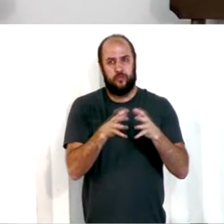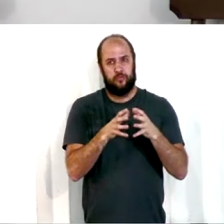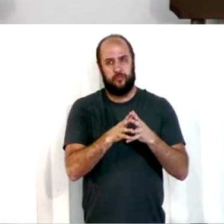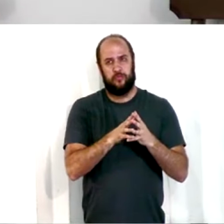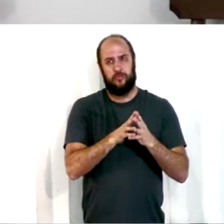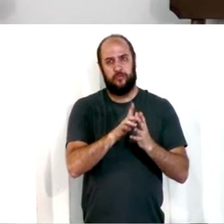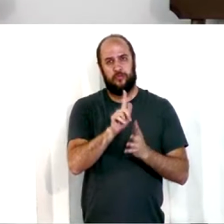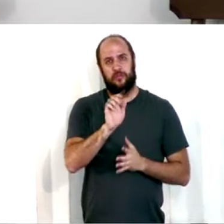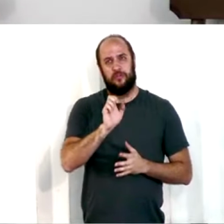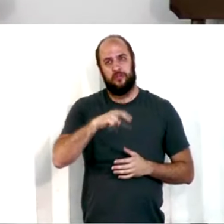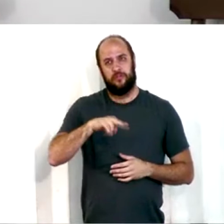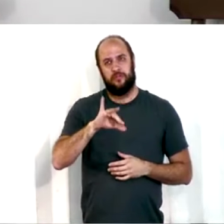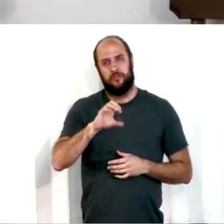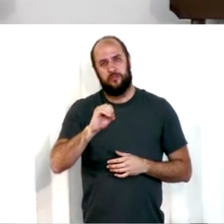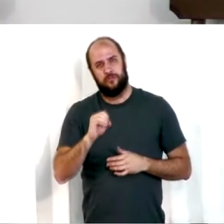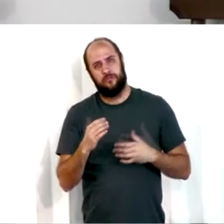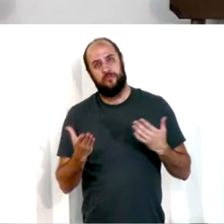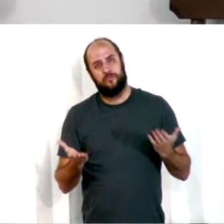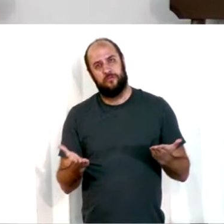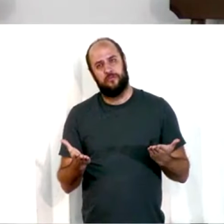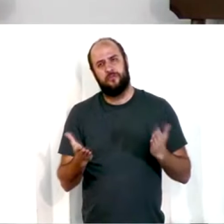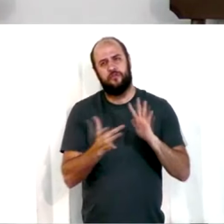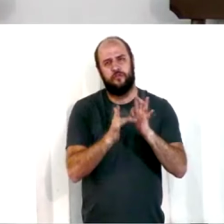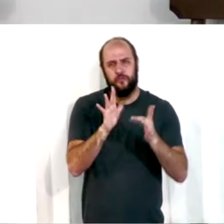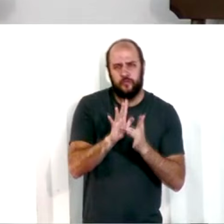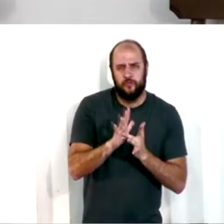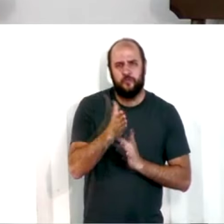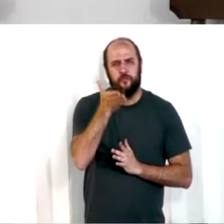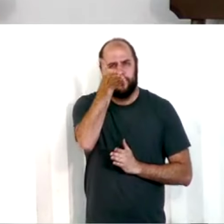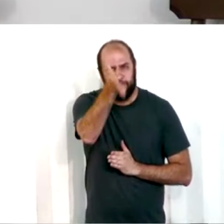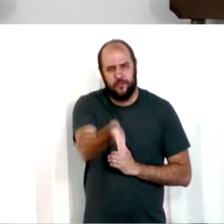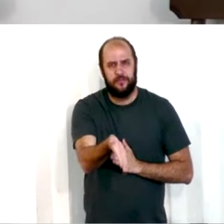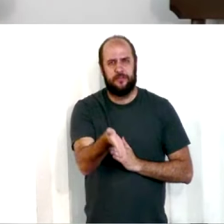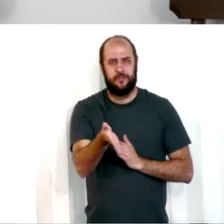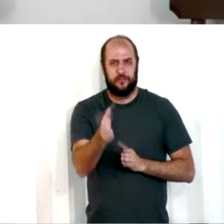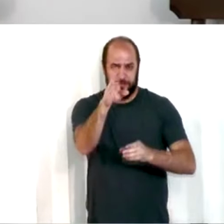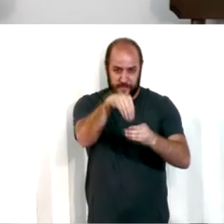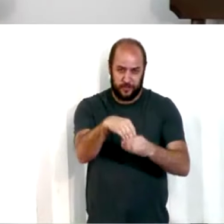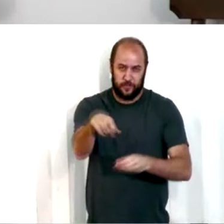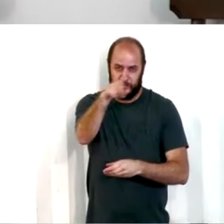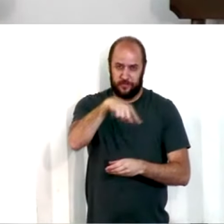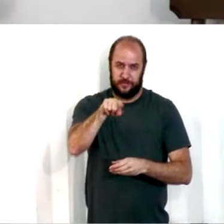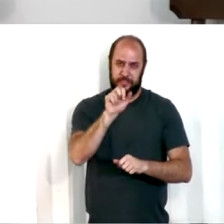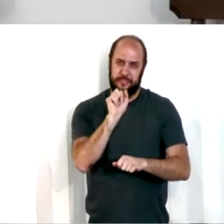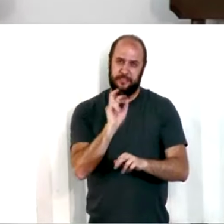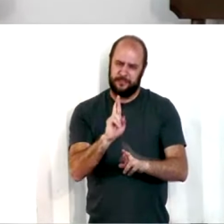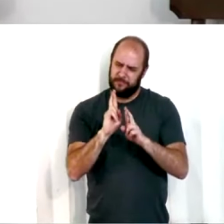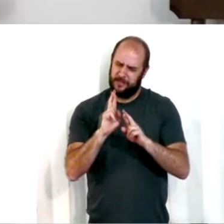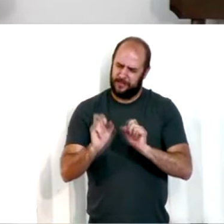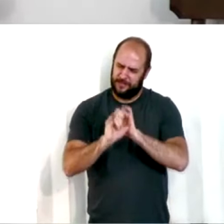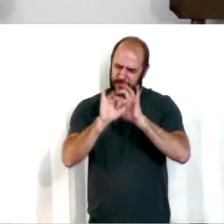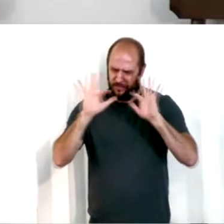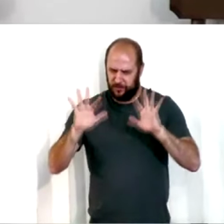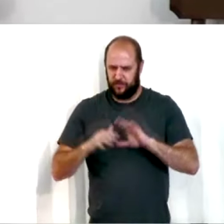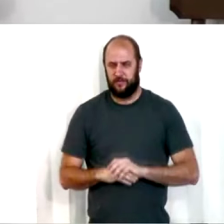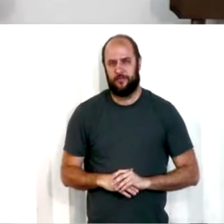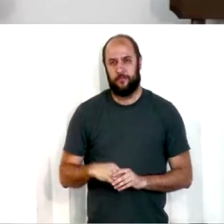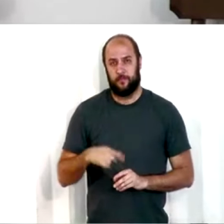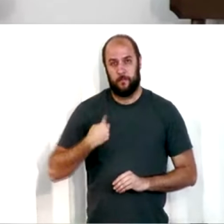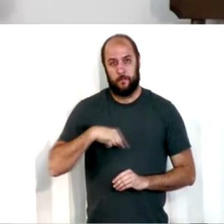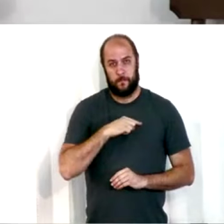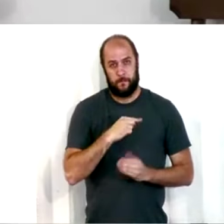é, Cristo em vós, a esperança da glória, o qual nós